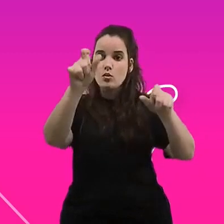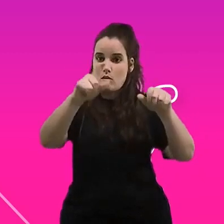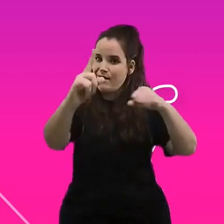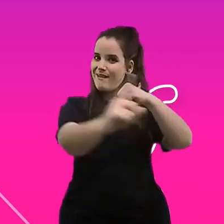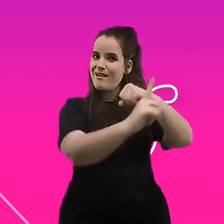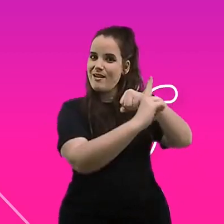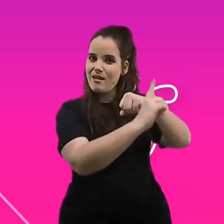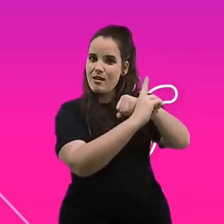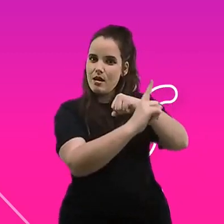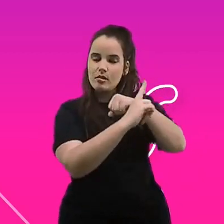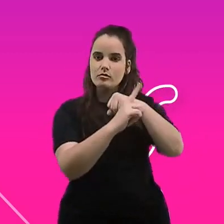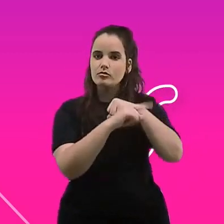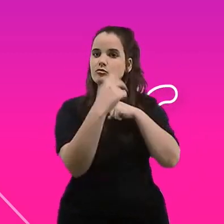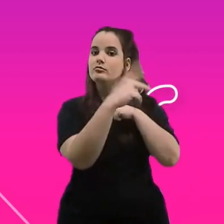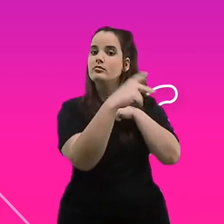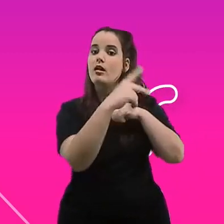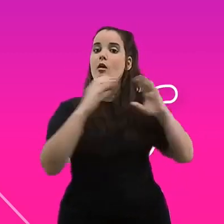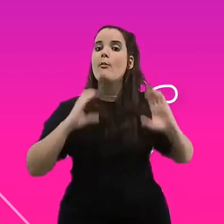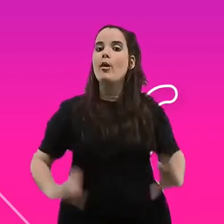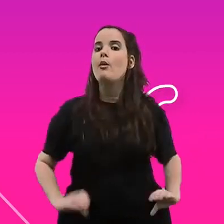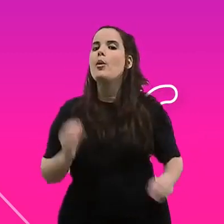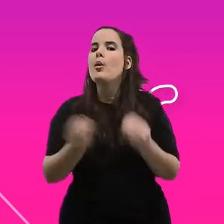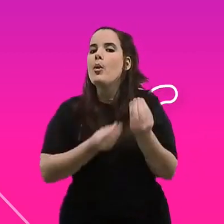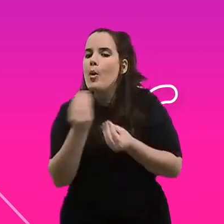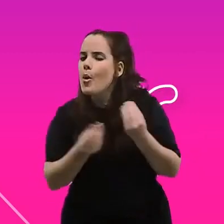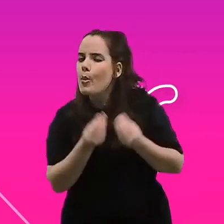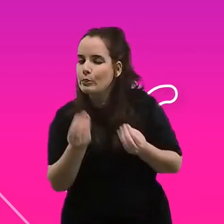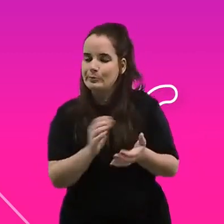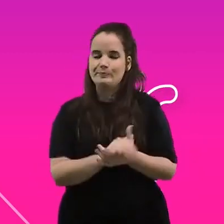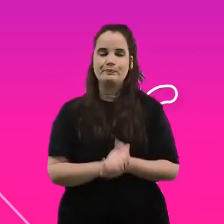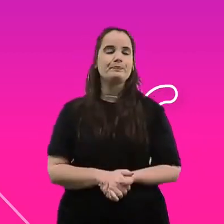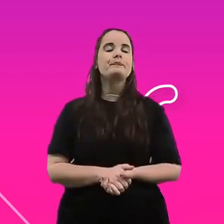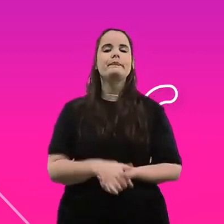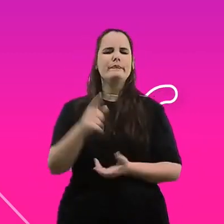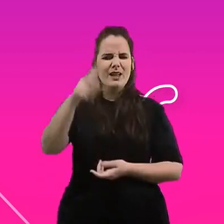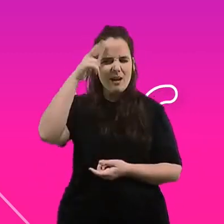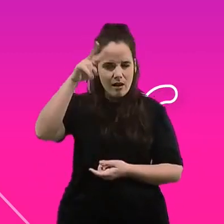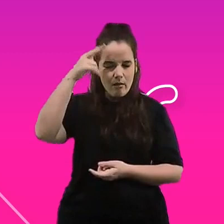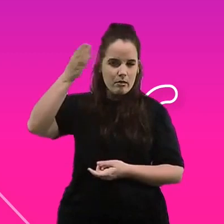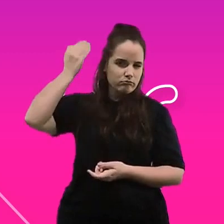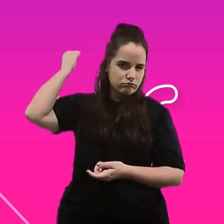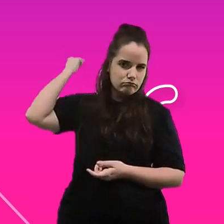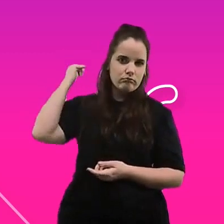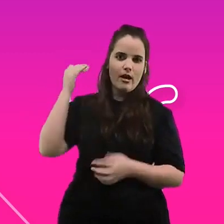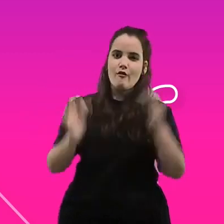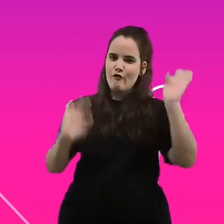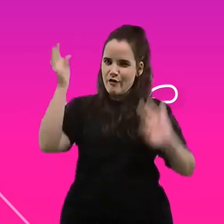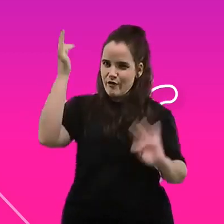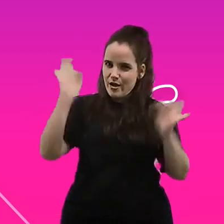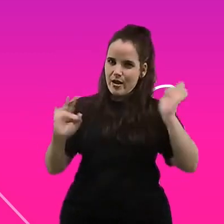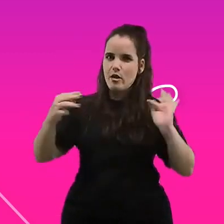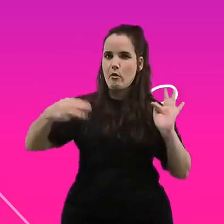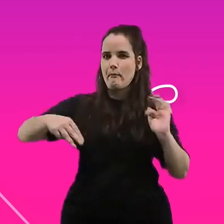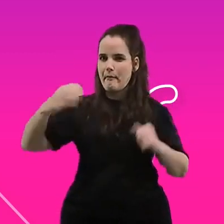se vocês lembrarem, finalzinho de fevereiro, começo de março, a gente já estava com medidas, né, bem,